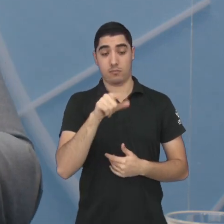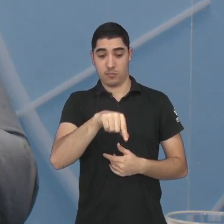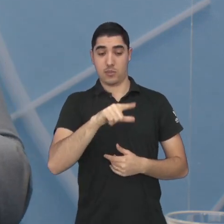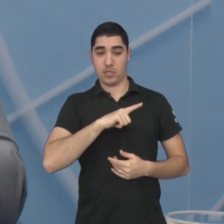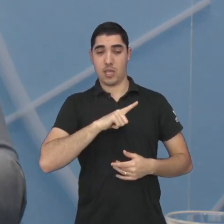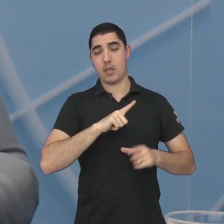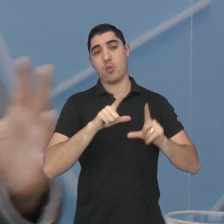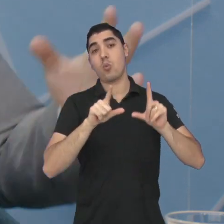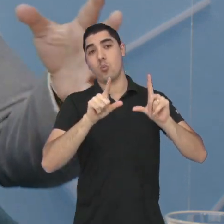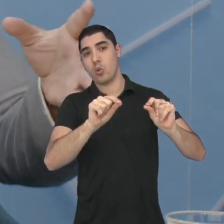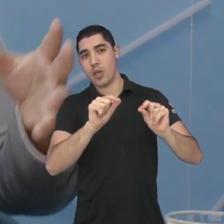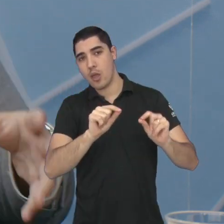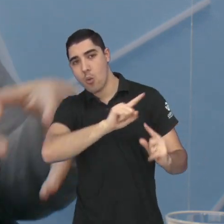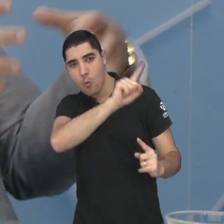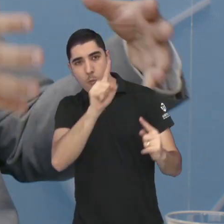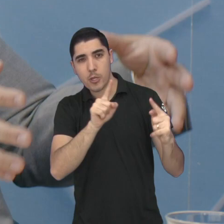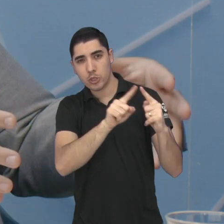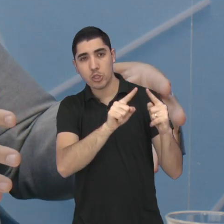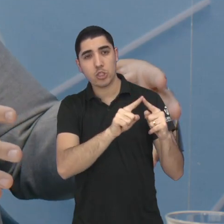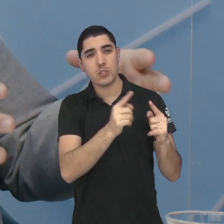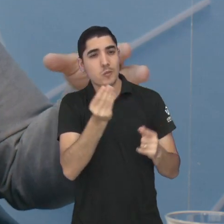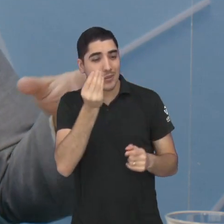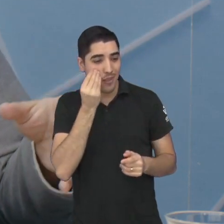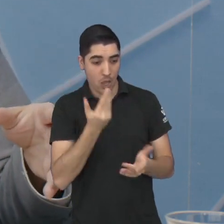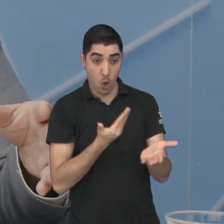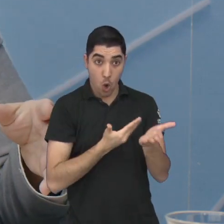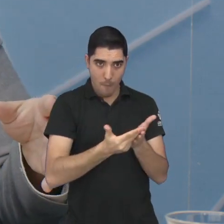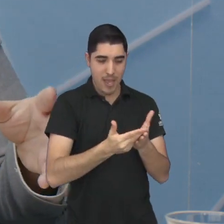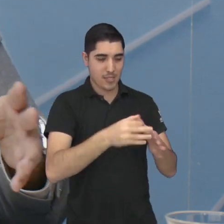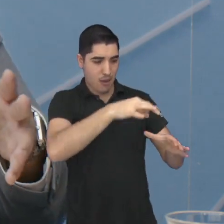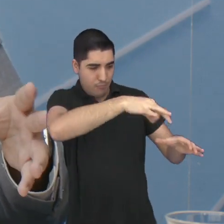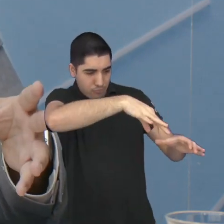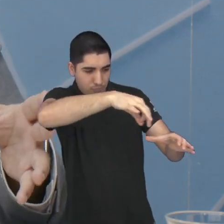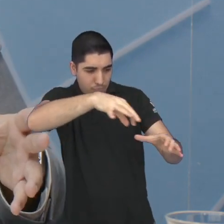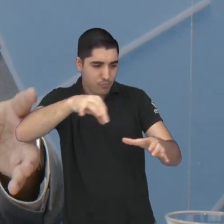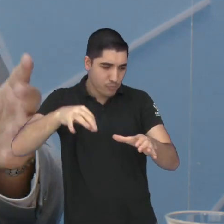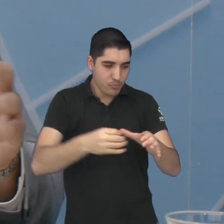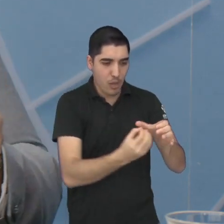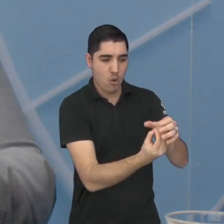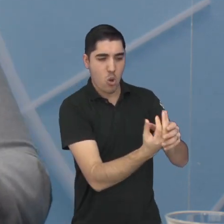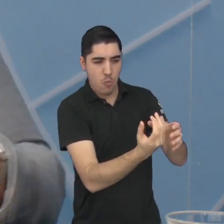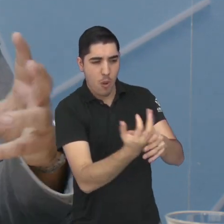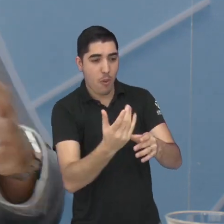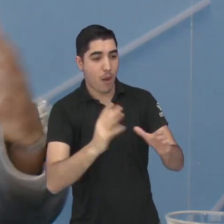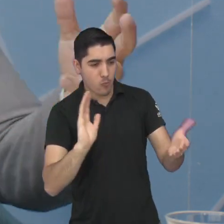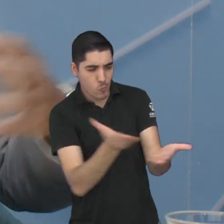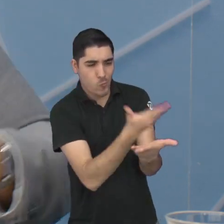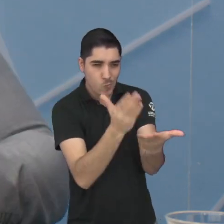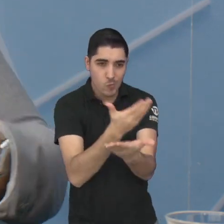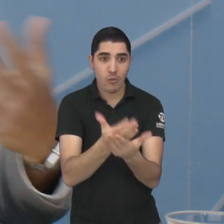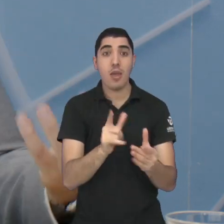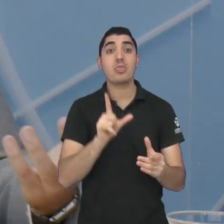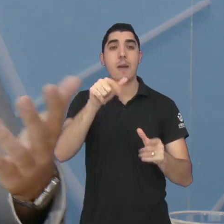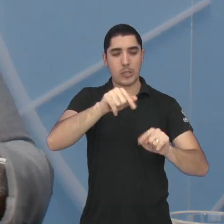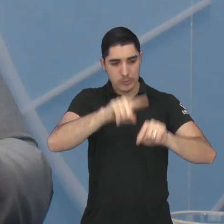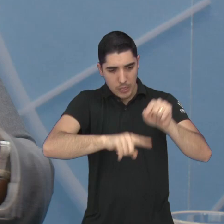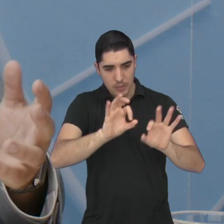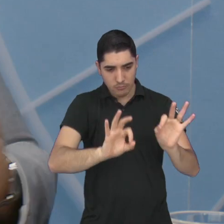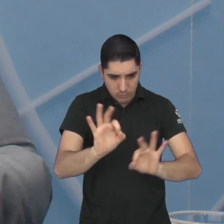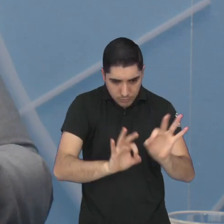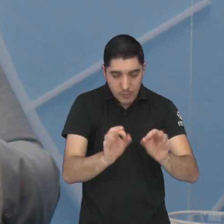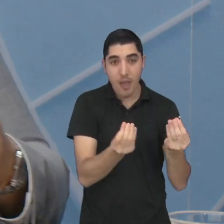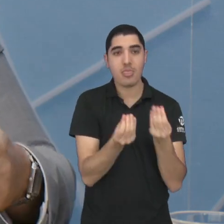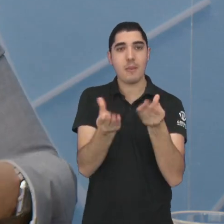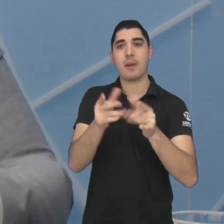pensa desde o momento que se produz até o momento que chega a comida na boca. Ele sai um pouco, ele amplia um pouco aquele conceito inicial,